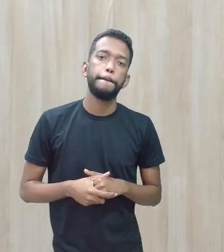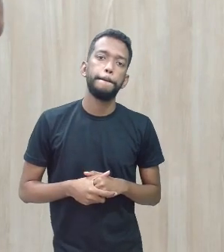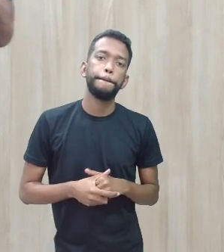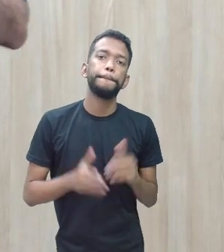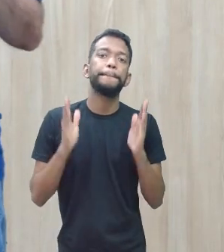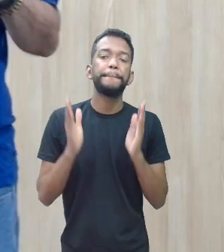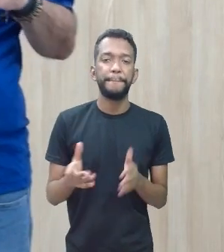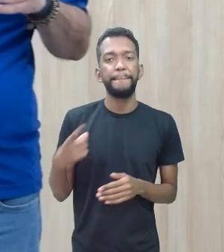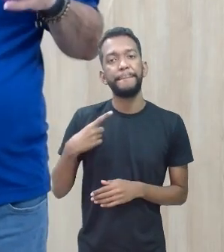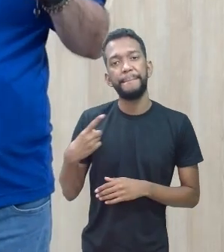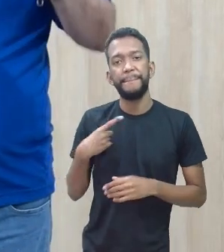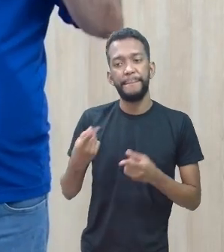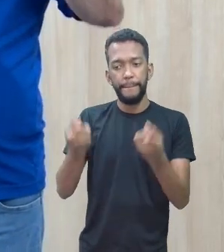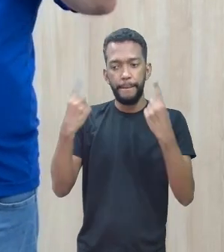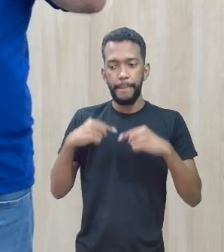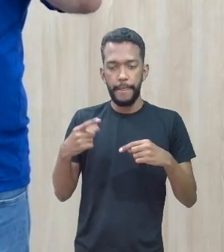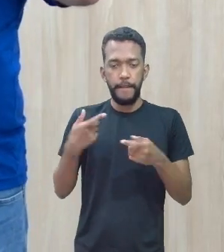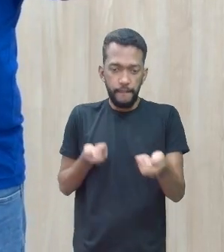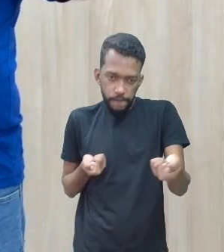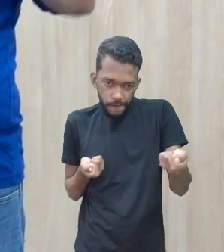embaixo outros personagens, né?